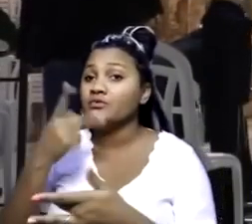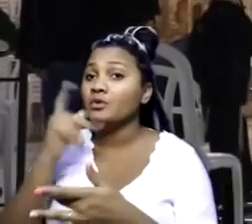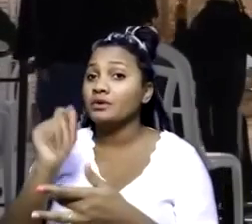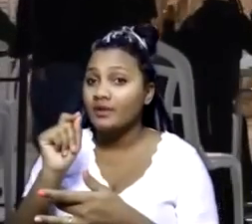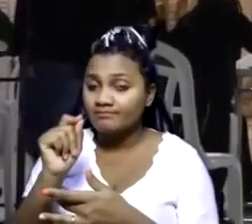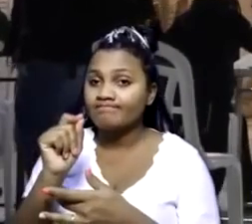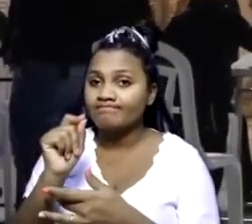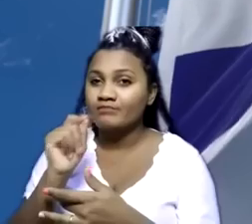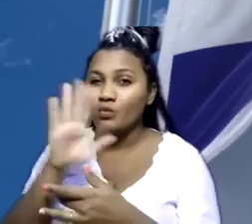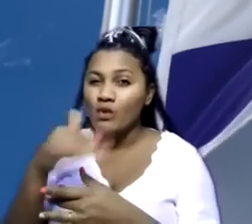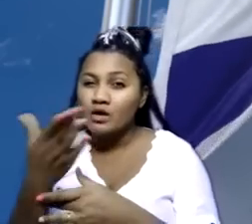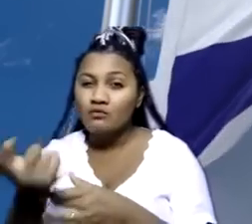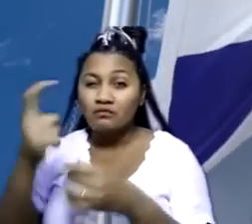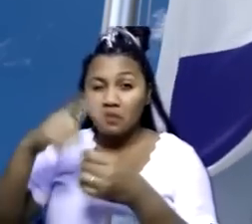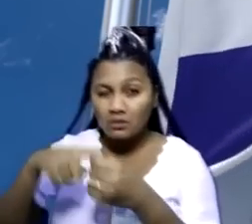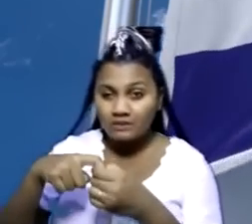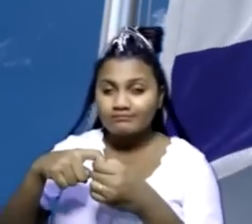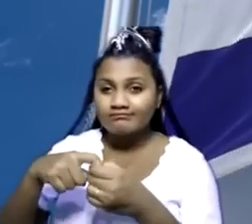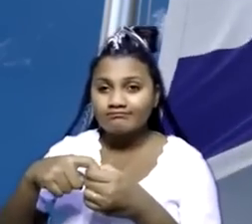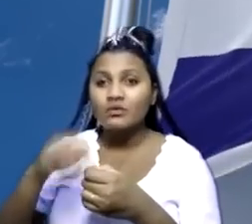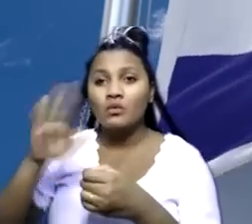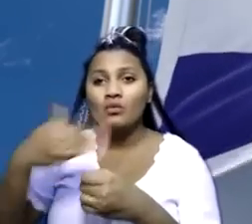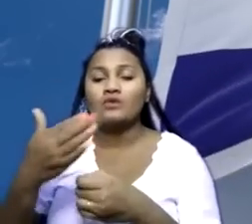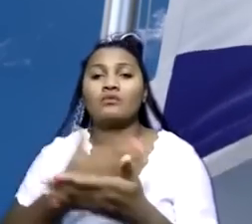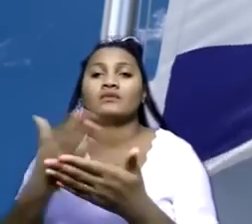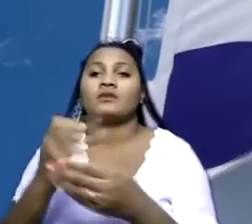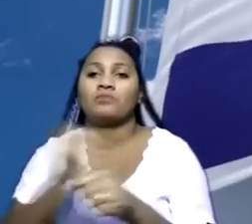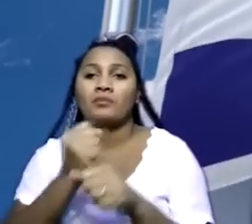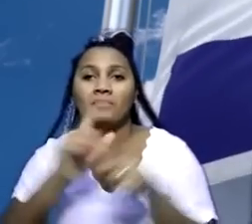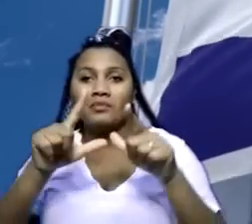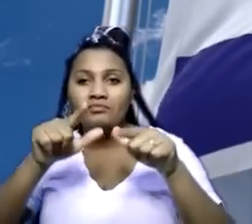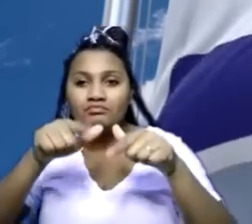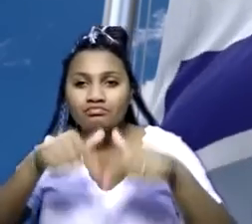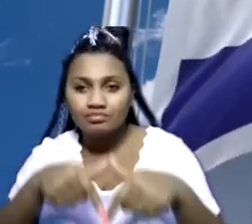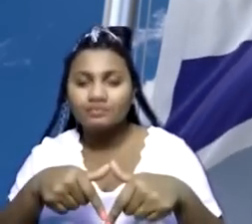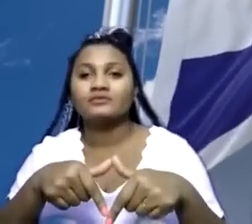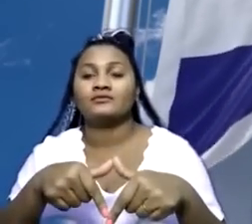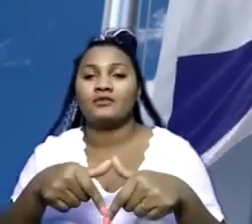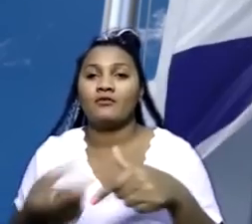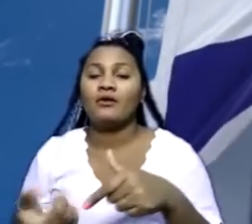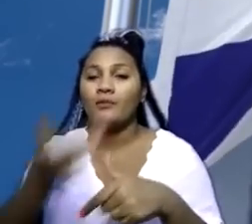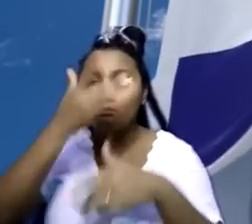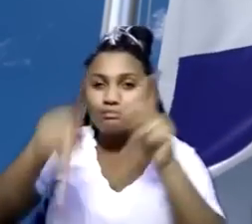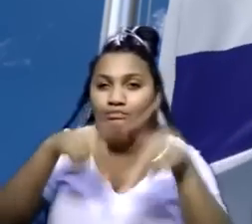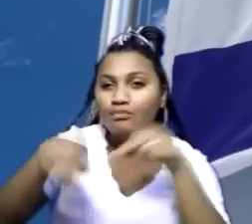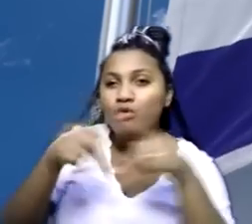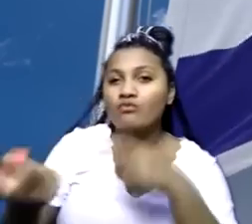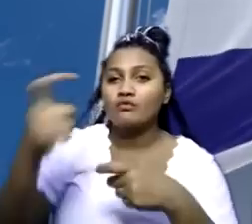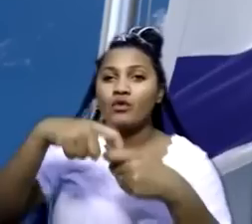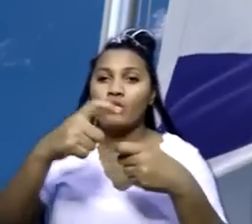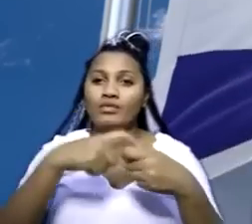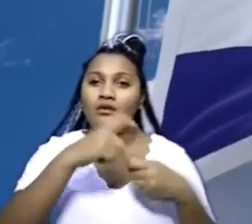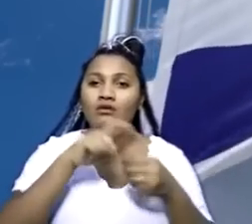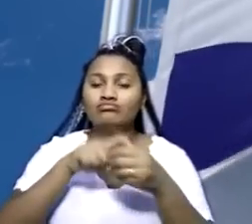dos sinais de que ele estaria voltando seria o renascimento da nação de Israel, com a volta do povo judeu para a sua